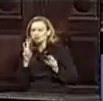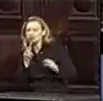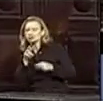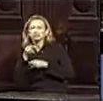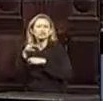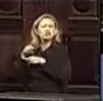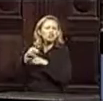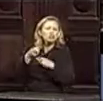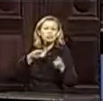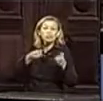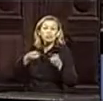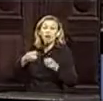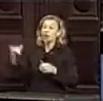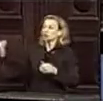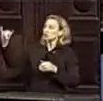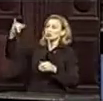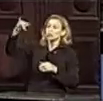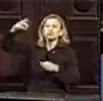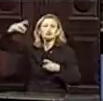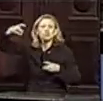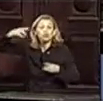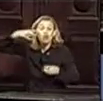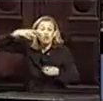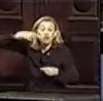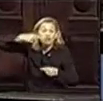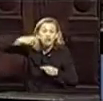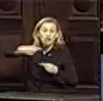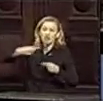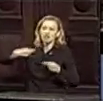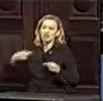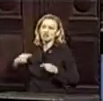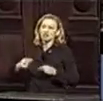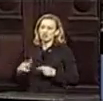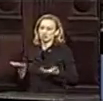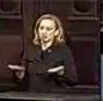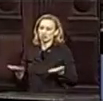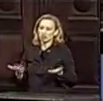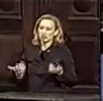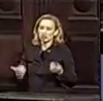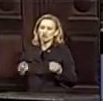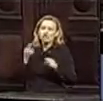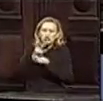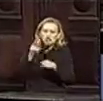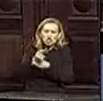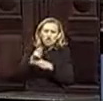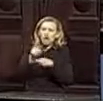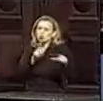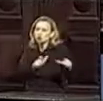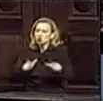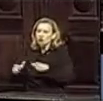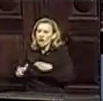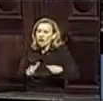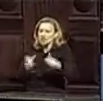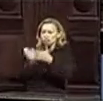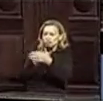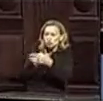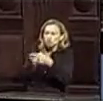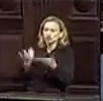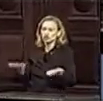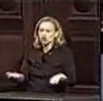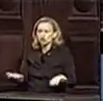contrabando, ao tráfico de entorpecentes. É atribuição da Polícia Federal. E é possível